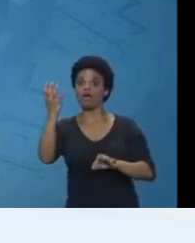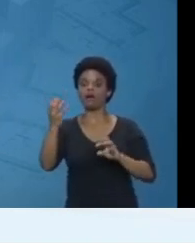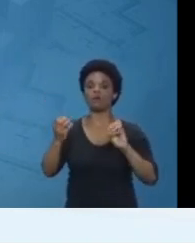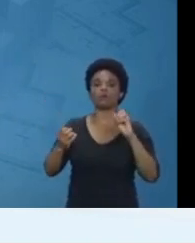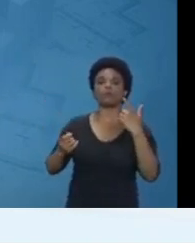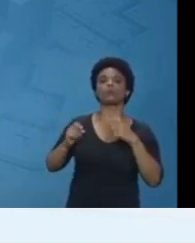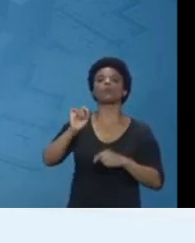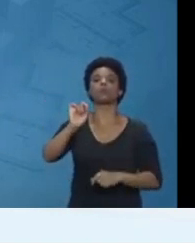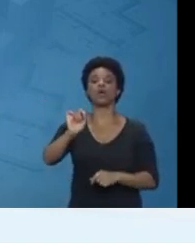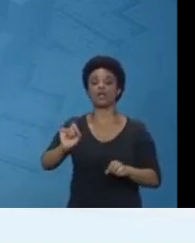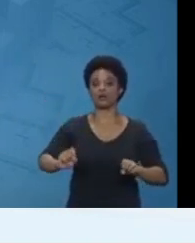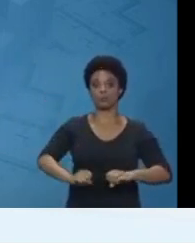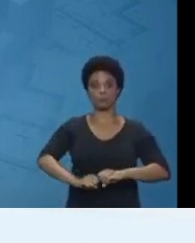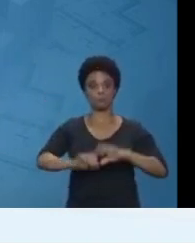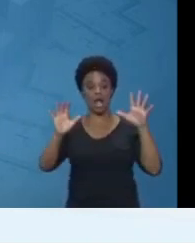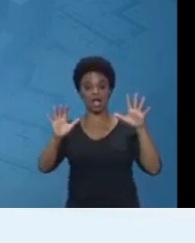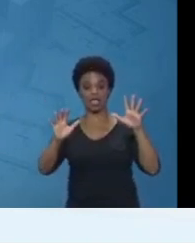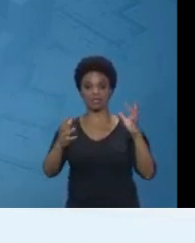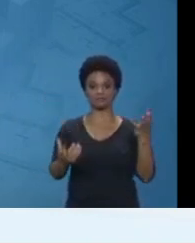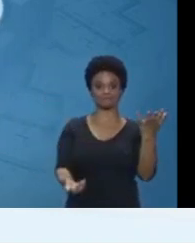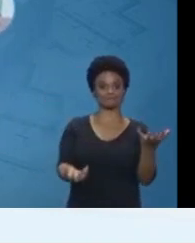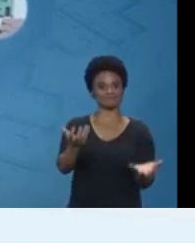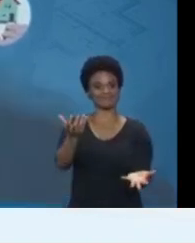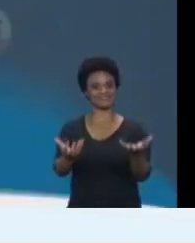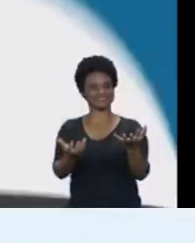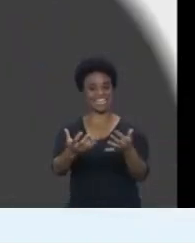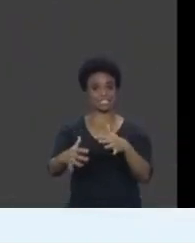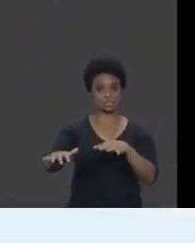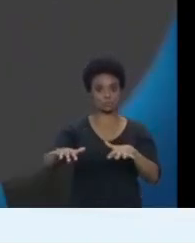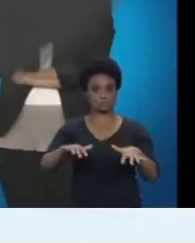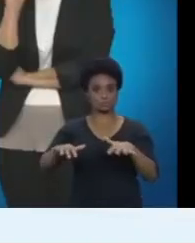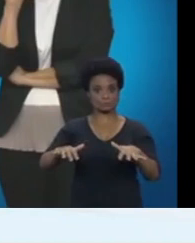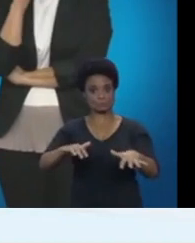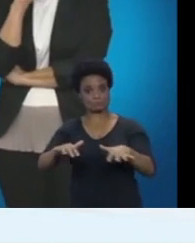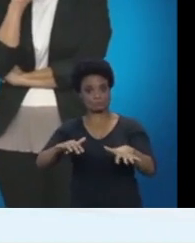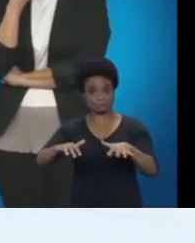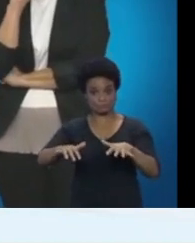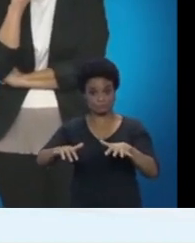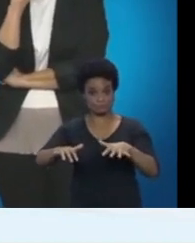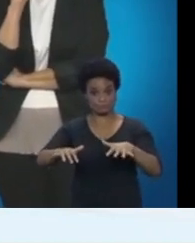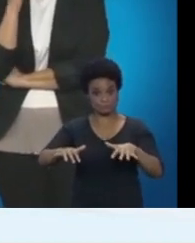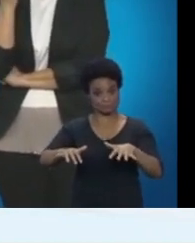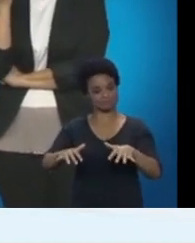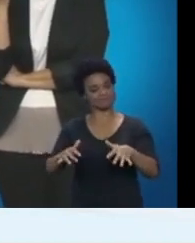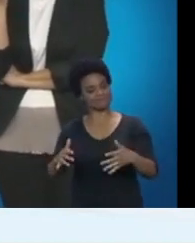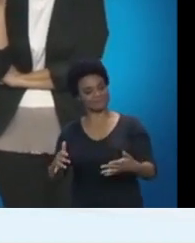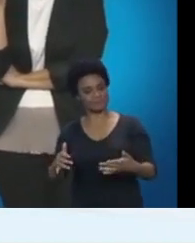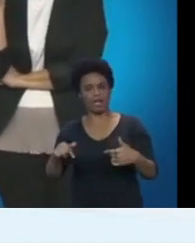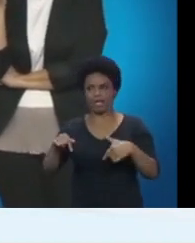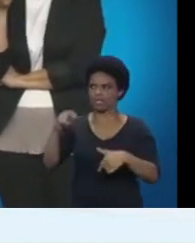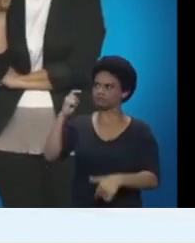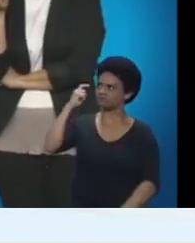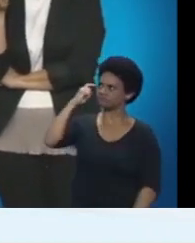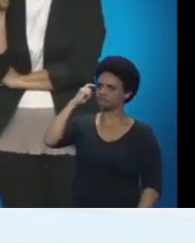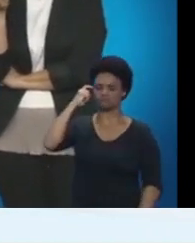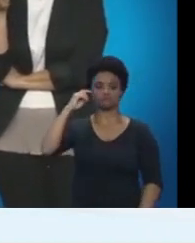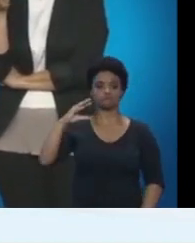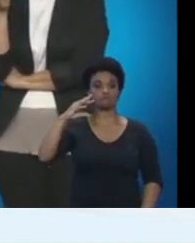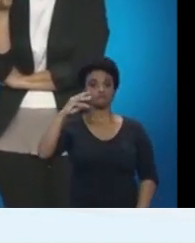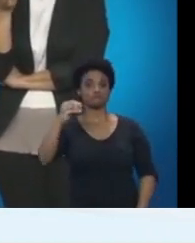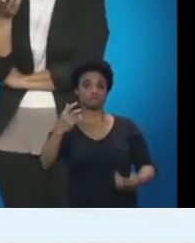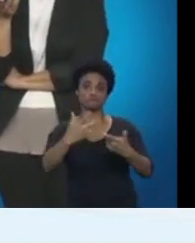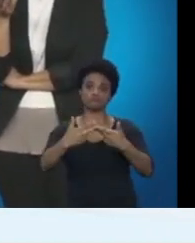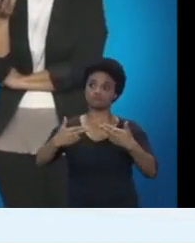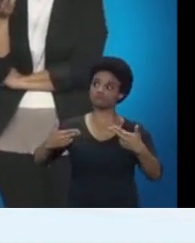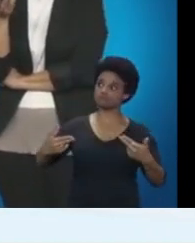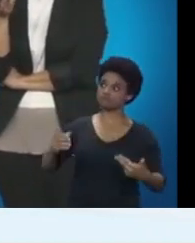caso das explosões, dos incêndios e dos terremotos. Estava aqui pensando que essas ações, às quais as